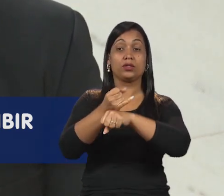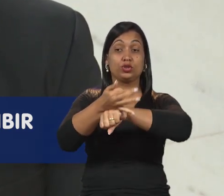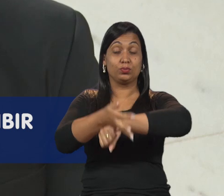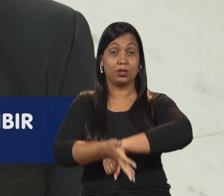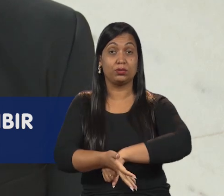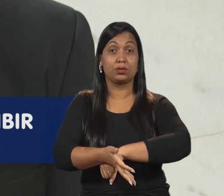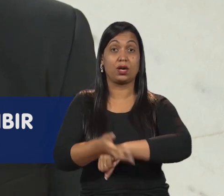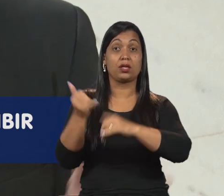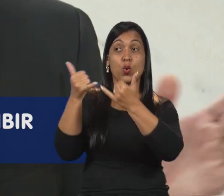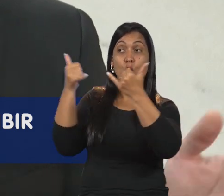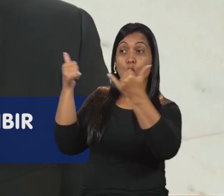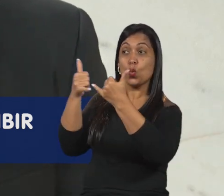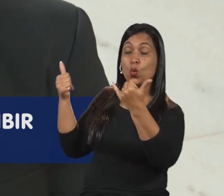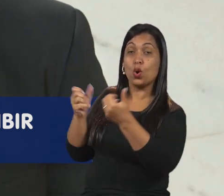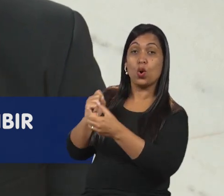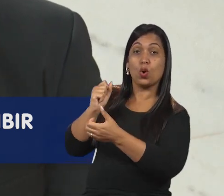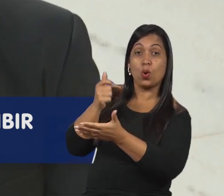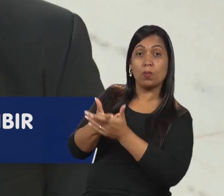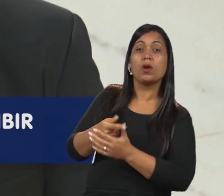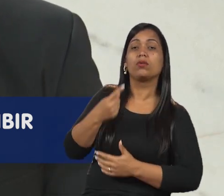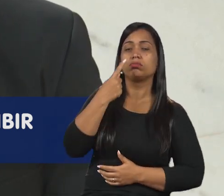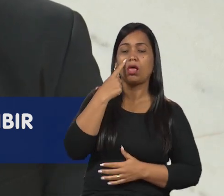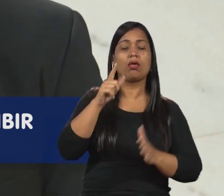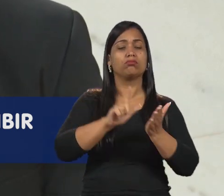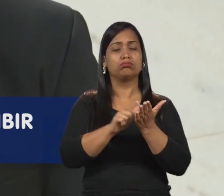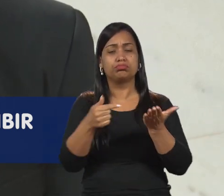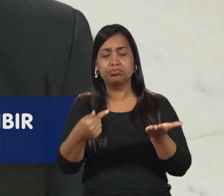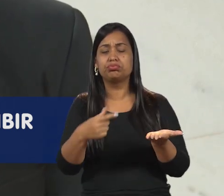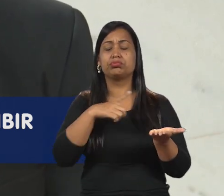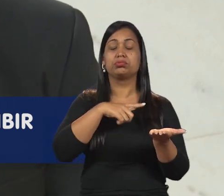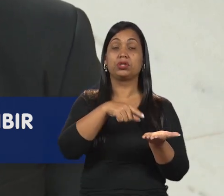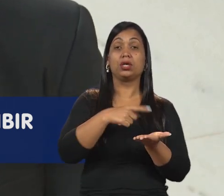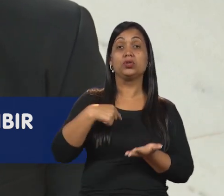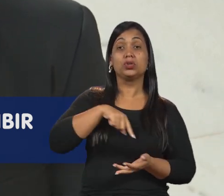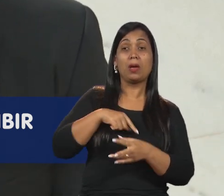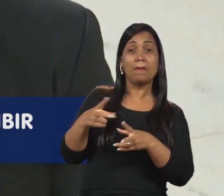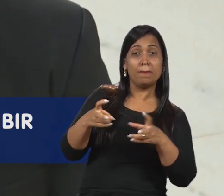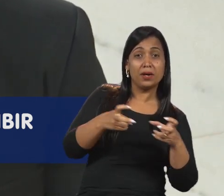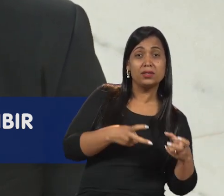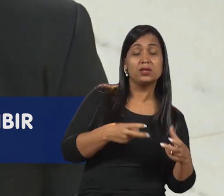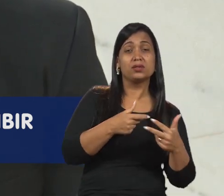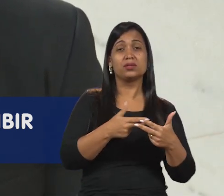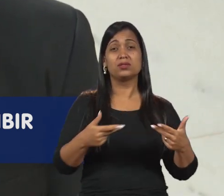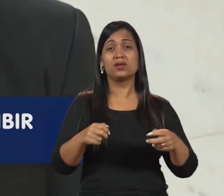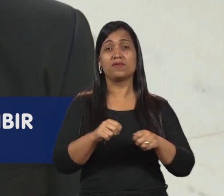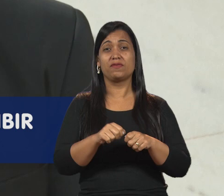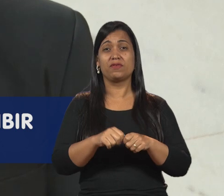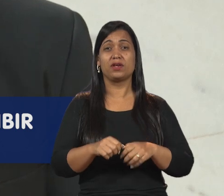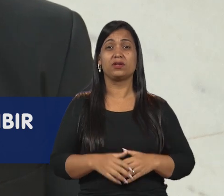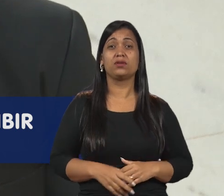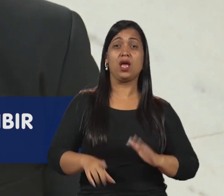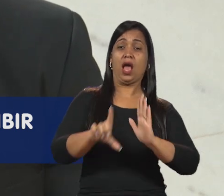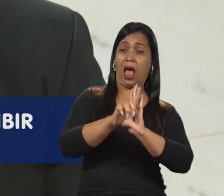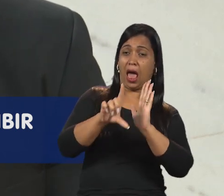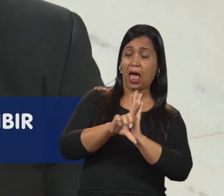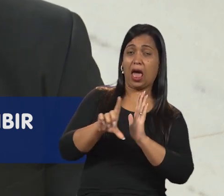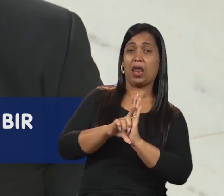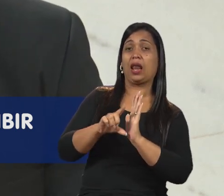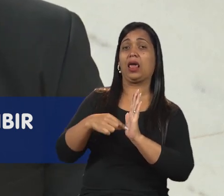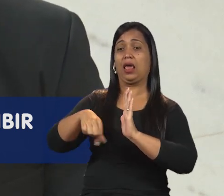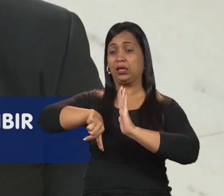fios. Isso está nos jornais. Então, assim, a gente percebe de que precisa ser feito algo. A lei penal é